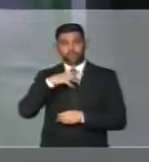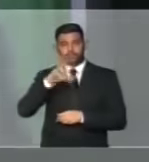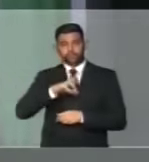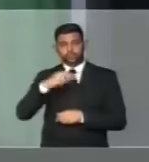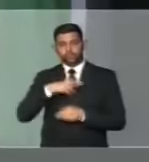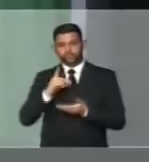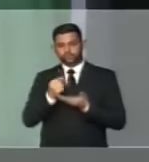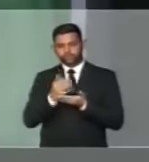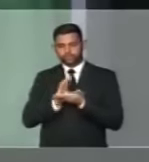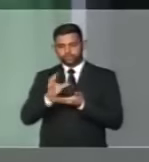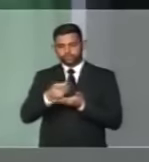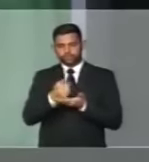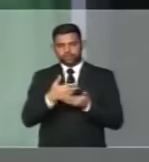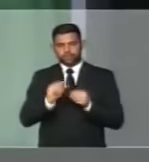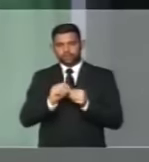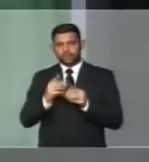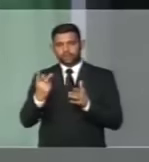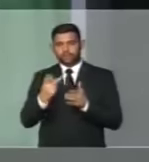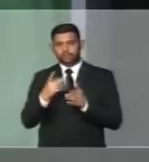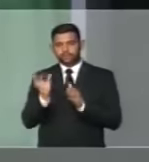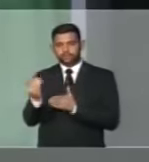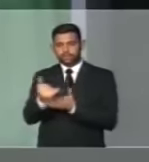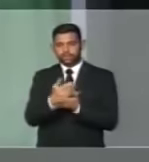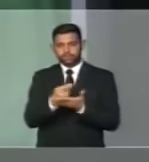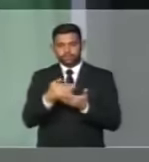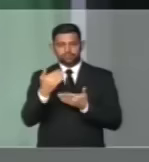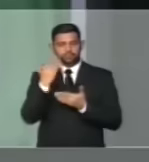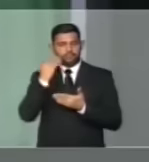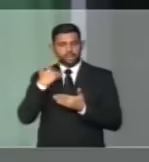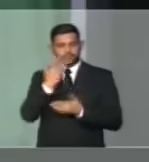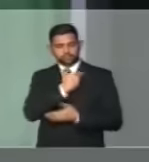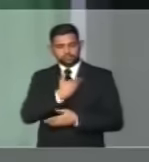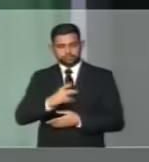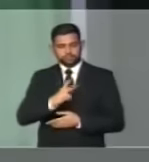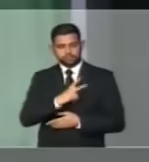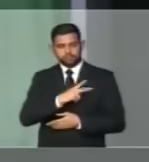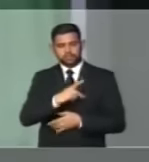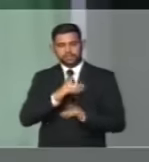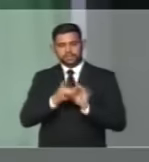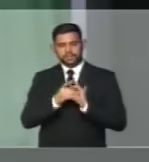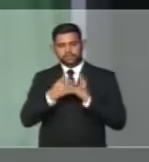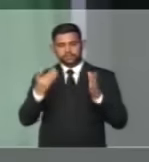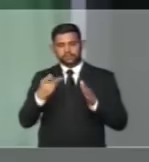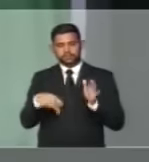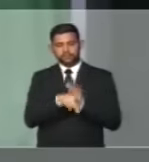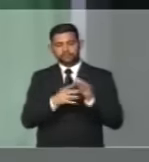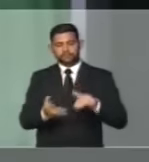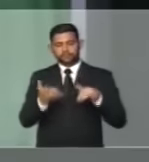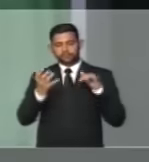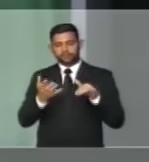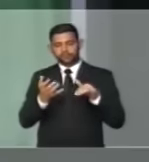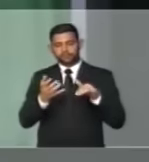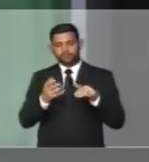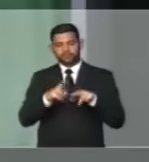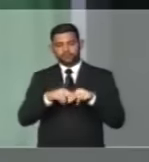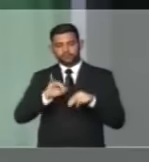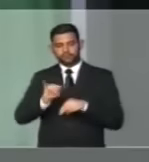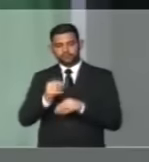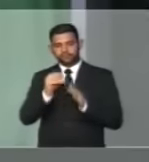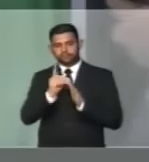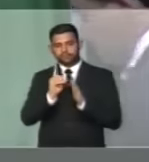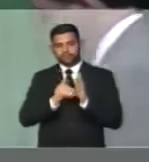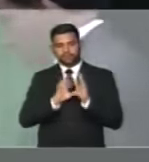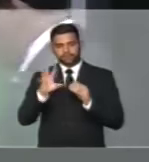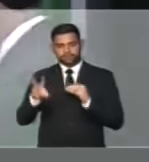de recursos indevidos de bancos públicos sem a devida autorização do Congresso, ou portarias